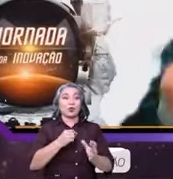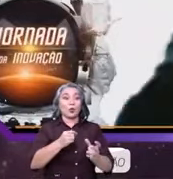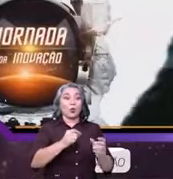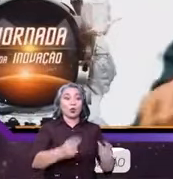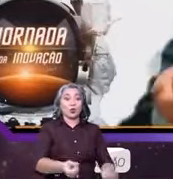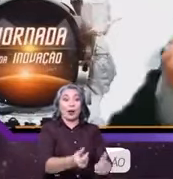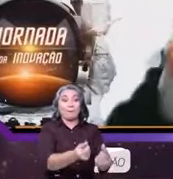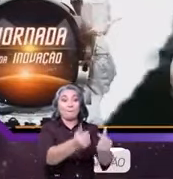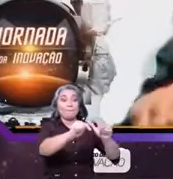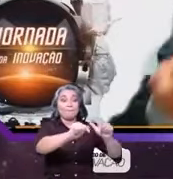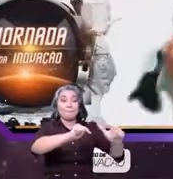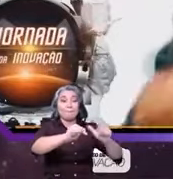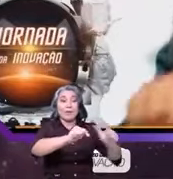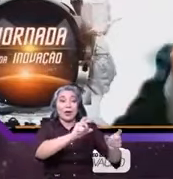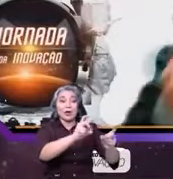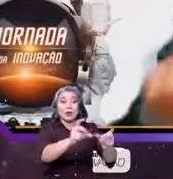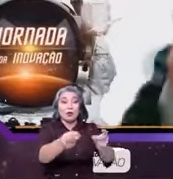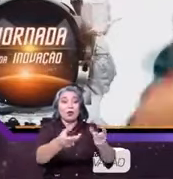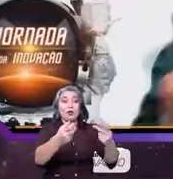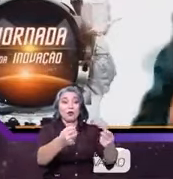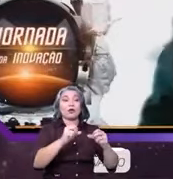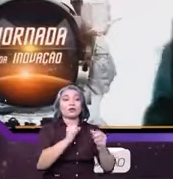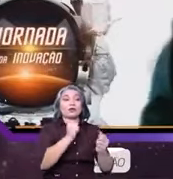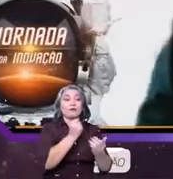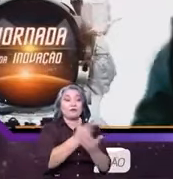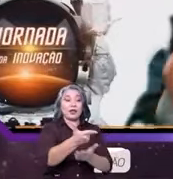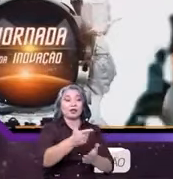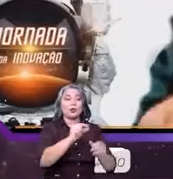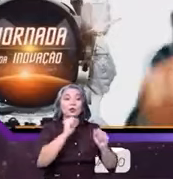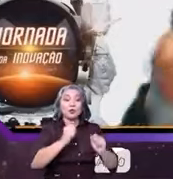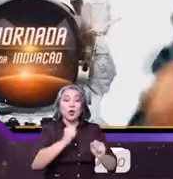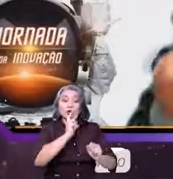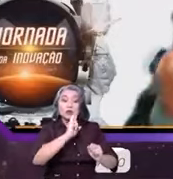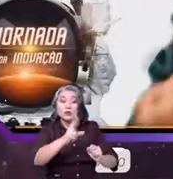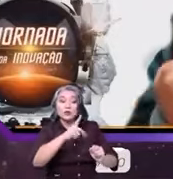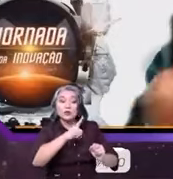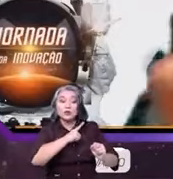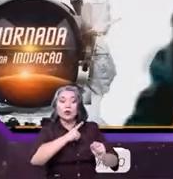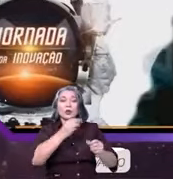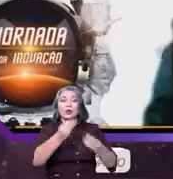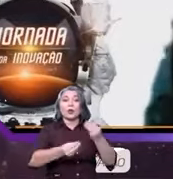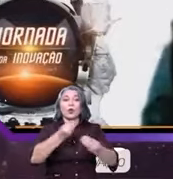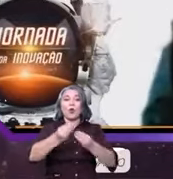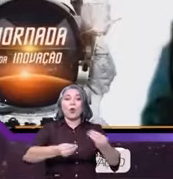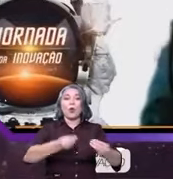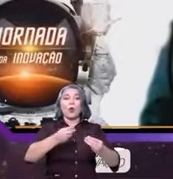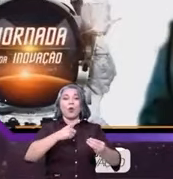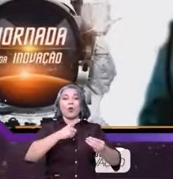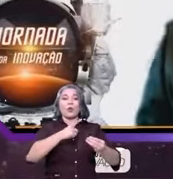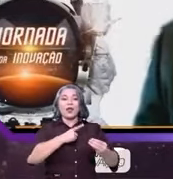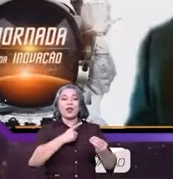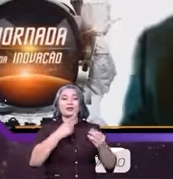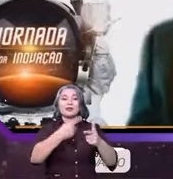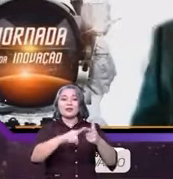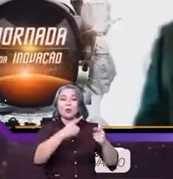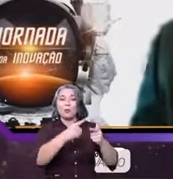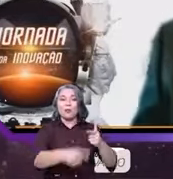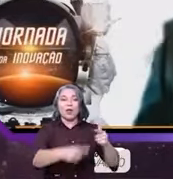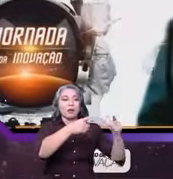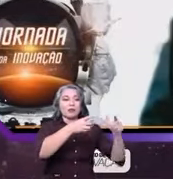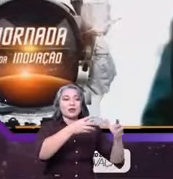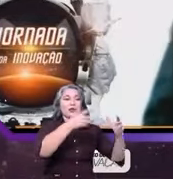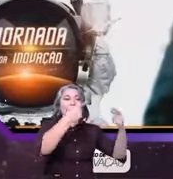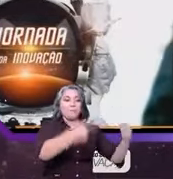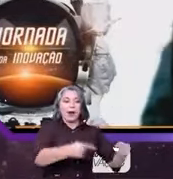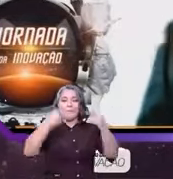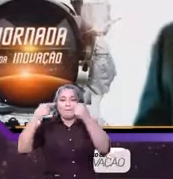puro, da prestação jurisdicional pura, do tratamento do conflito humano, do conflito de papel,